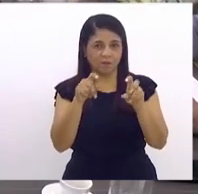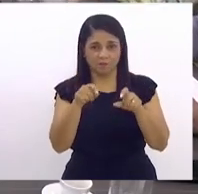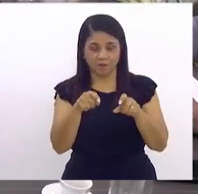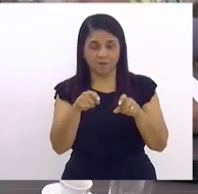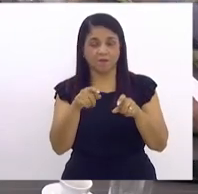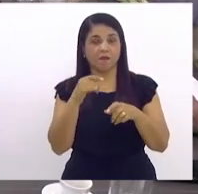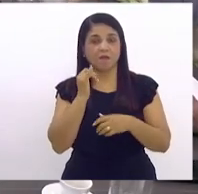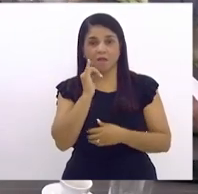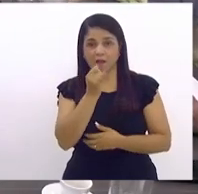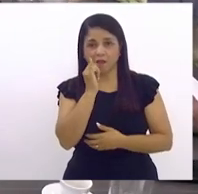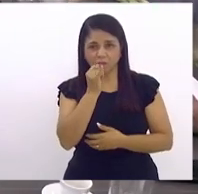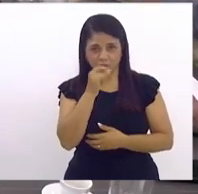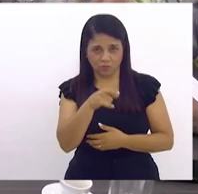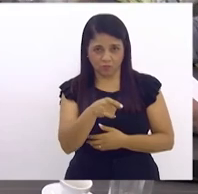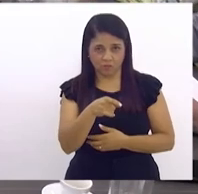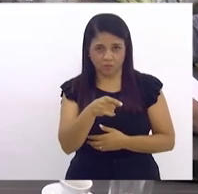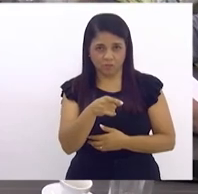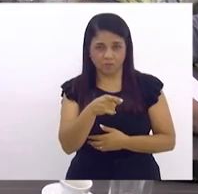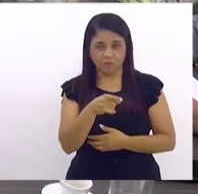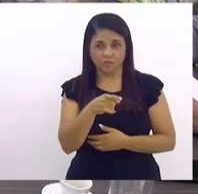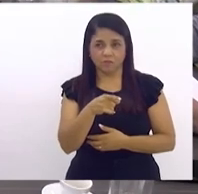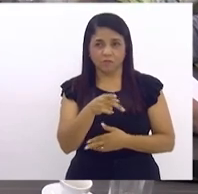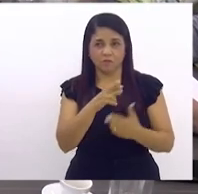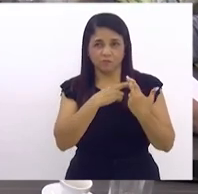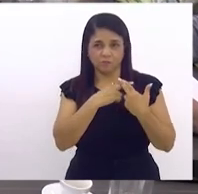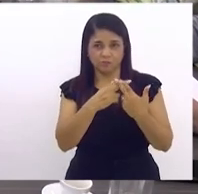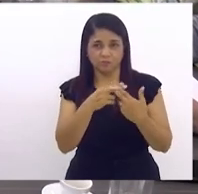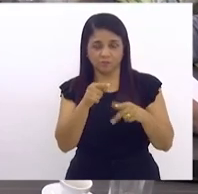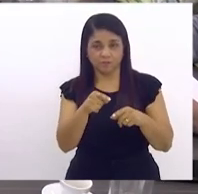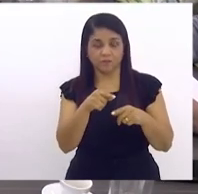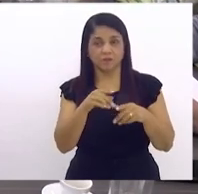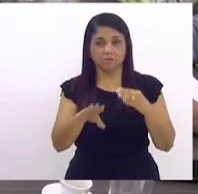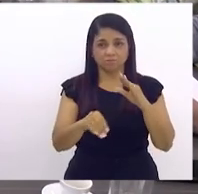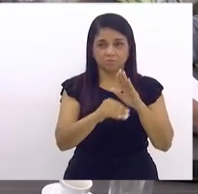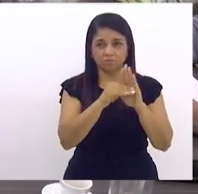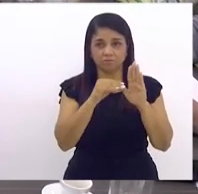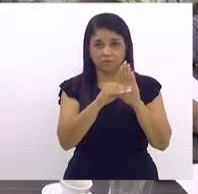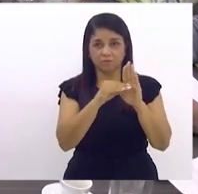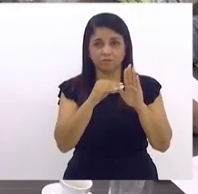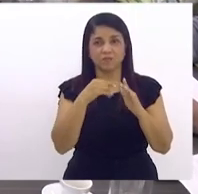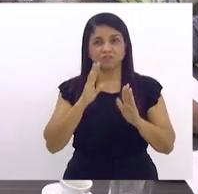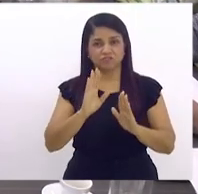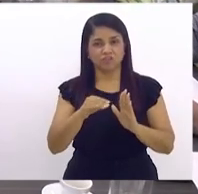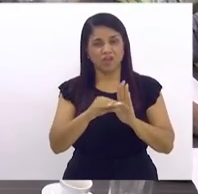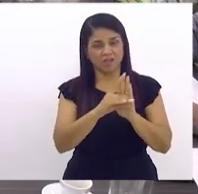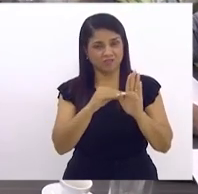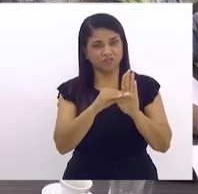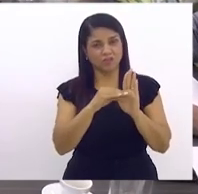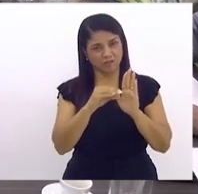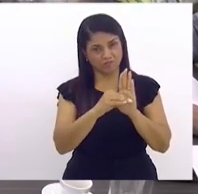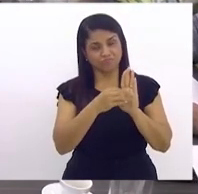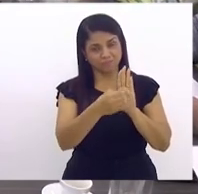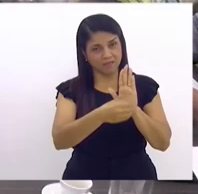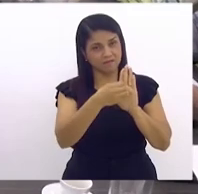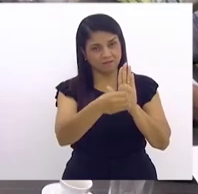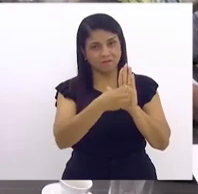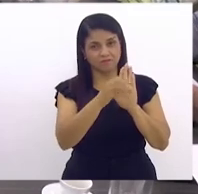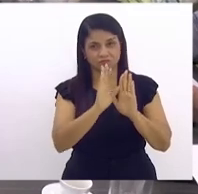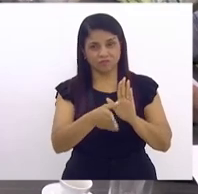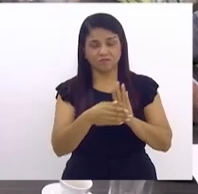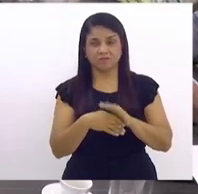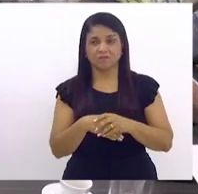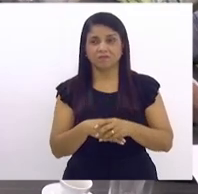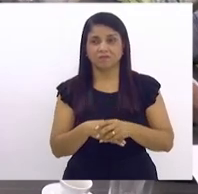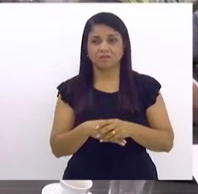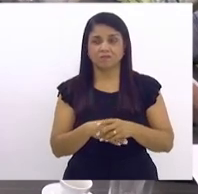Excelência relator, dá um parecer pela constitucionalidade com emenda. Mas já está, já tem uma emenda, já tem um parecer. Não, sim, mas,